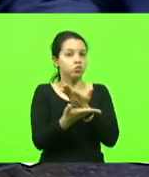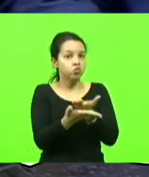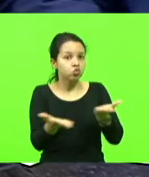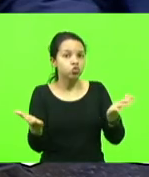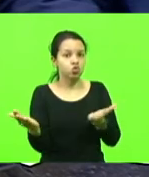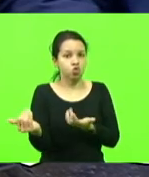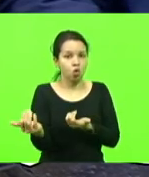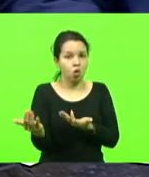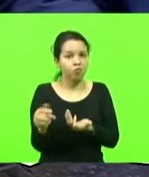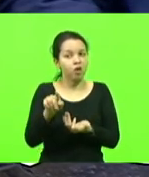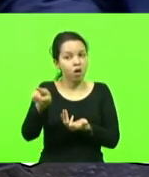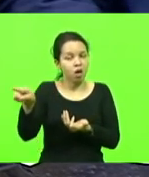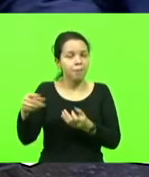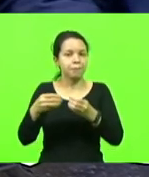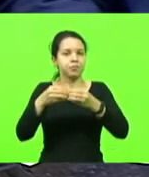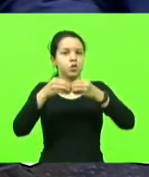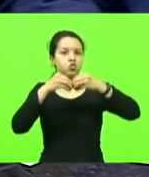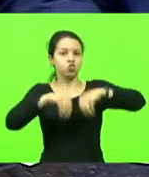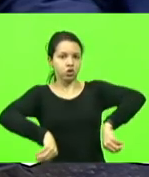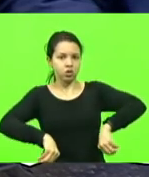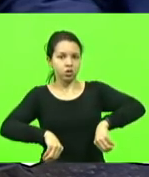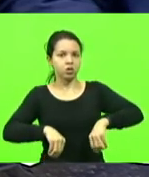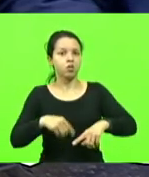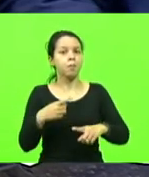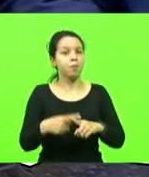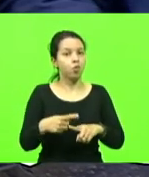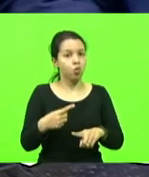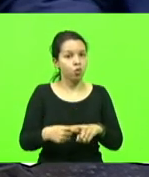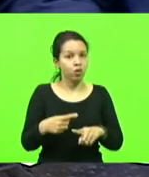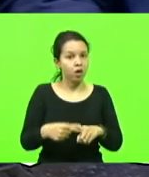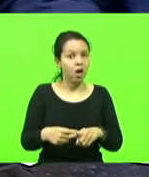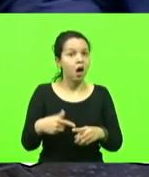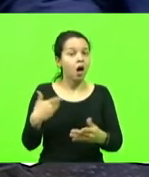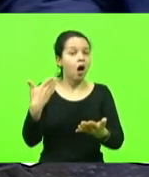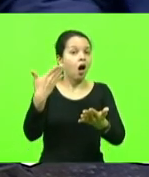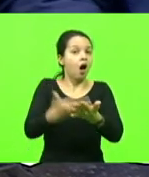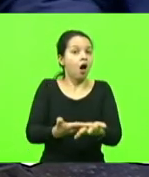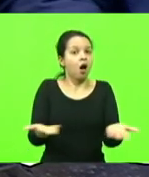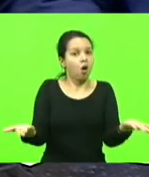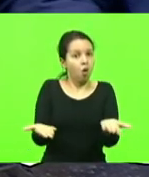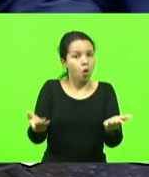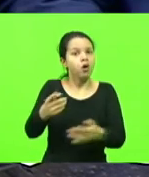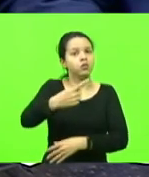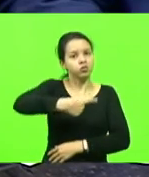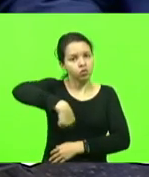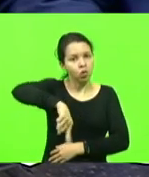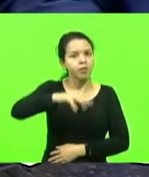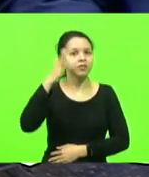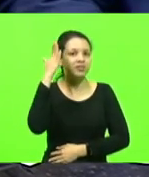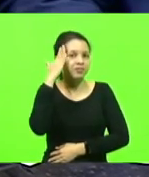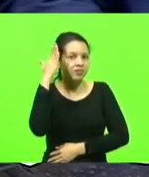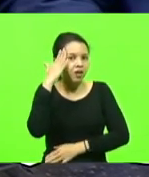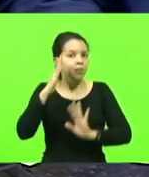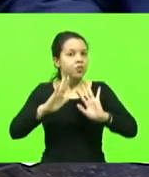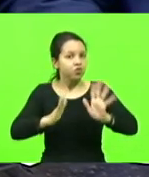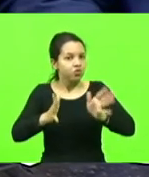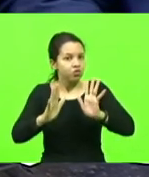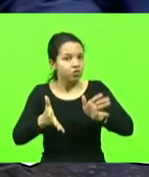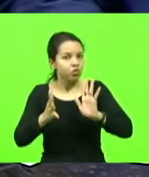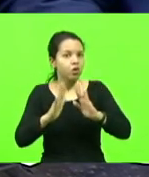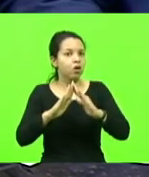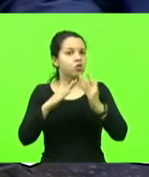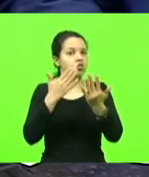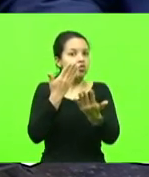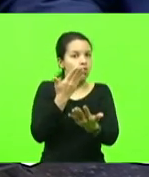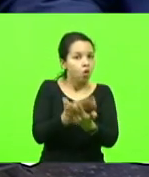deliberadamente prejudicando, já que a essa altura do campeonato, todos sabemos que as escolas, que a